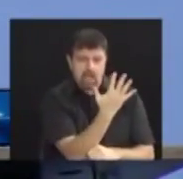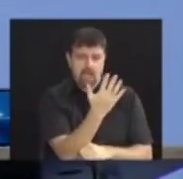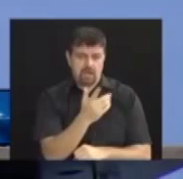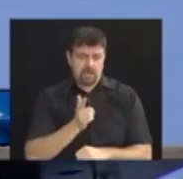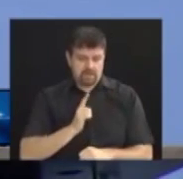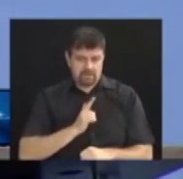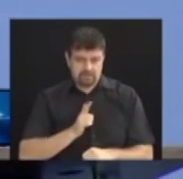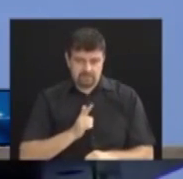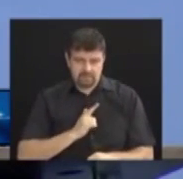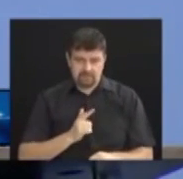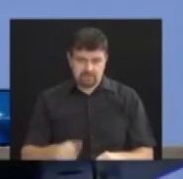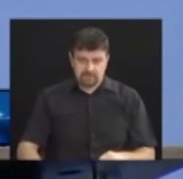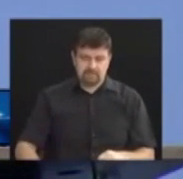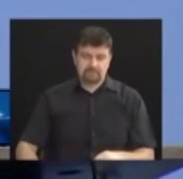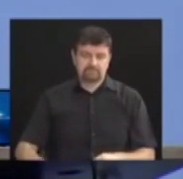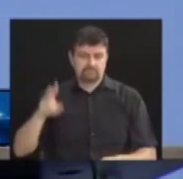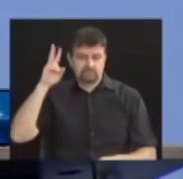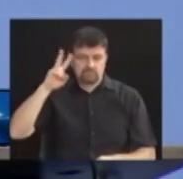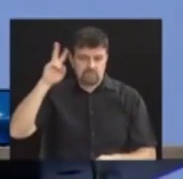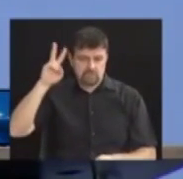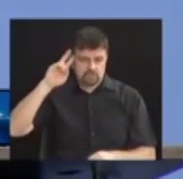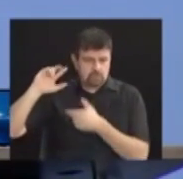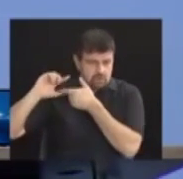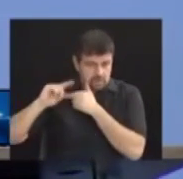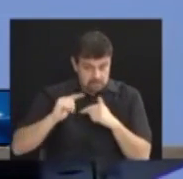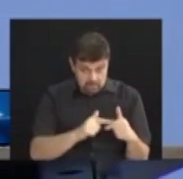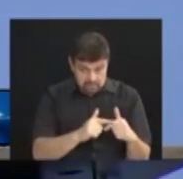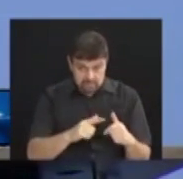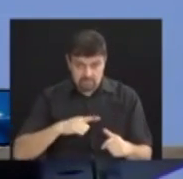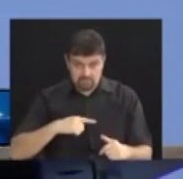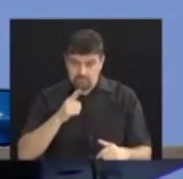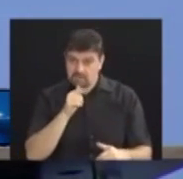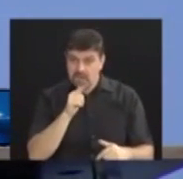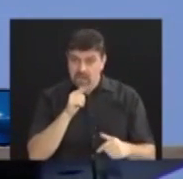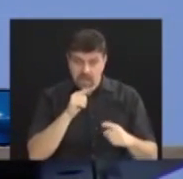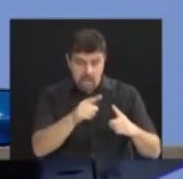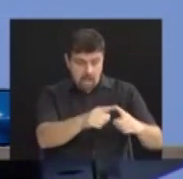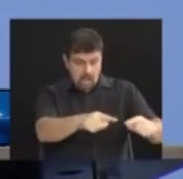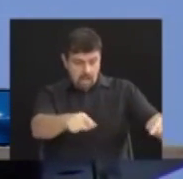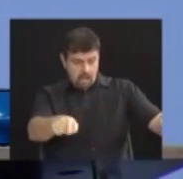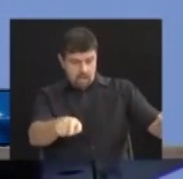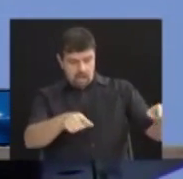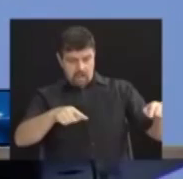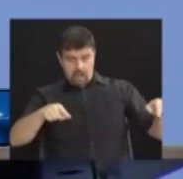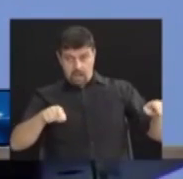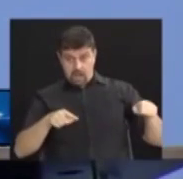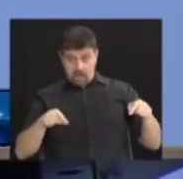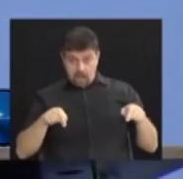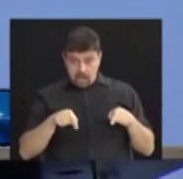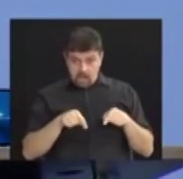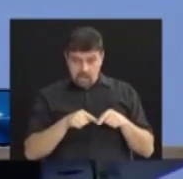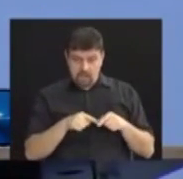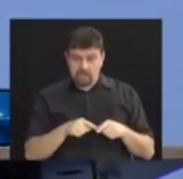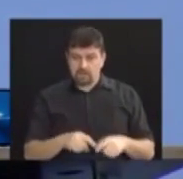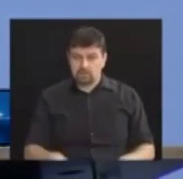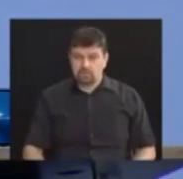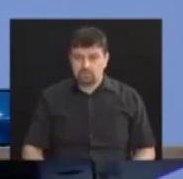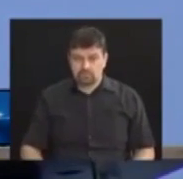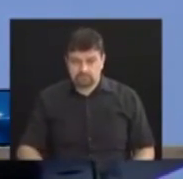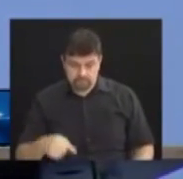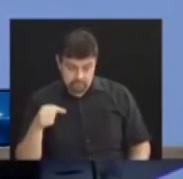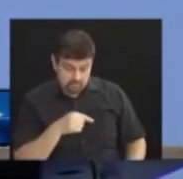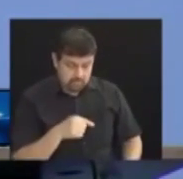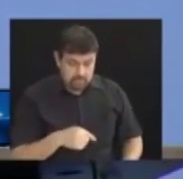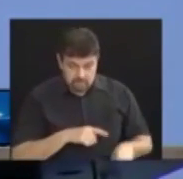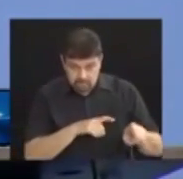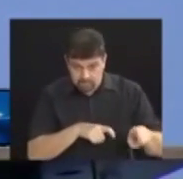Barão, que tem um patrimônio histórico, que tem a maior lagoa do município de Campinas, fica naquela fazenda. Quer dizer, é uma